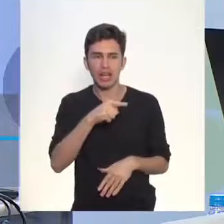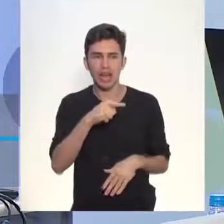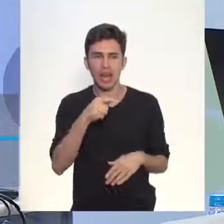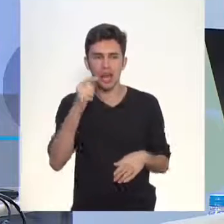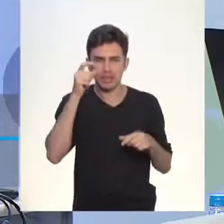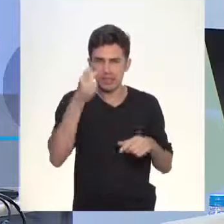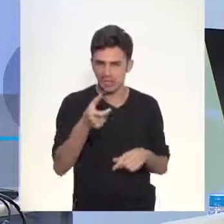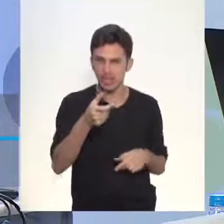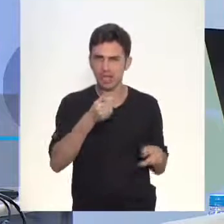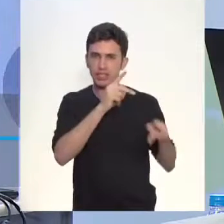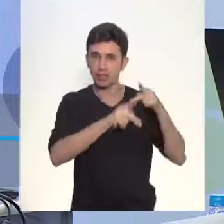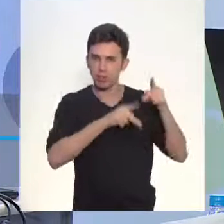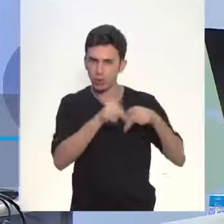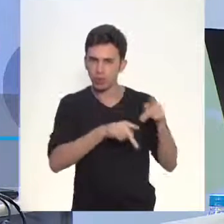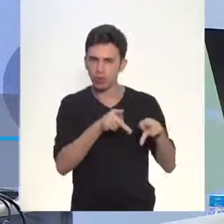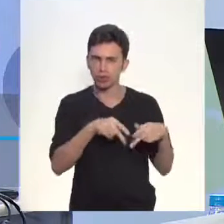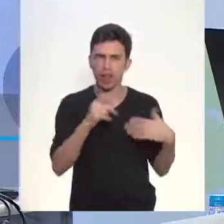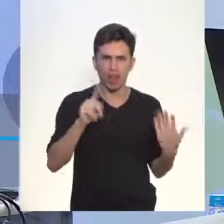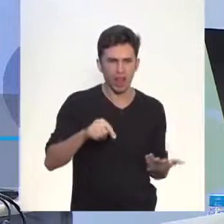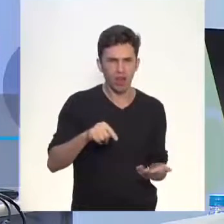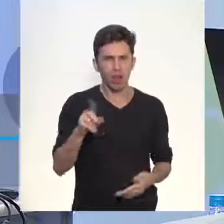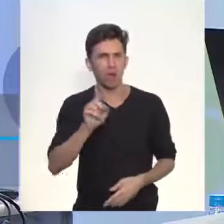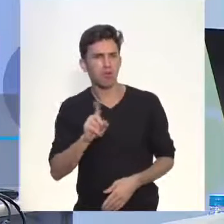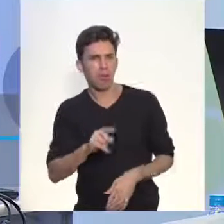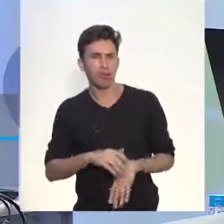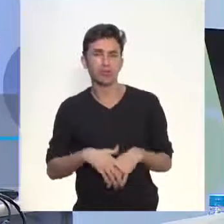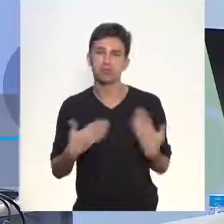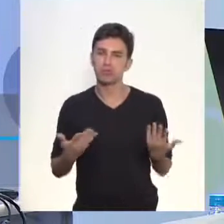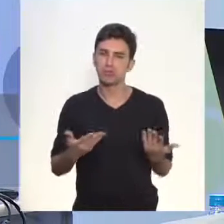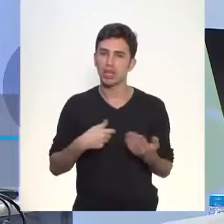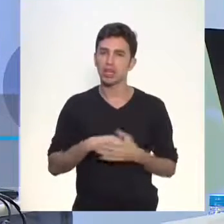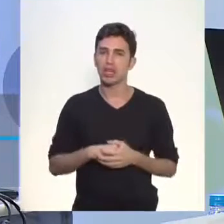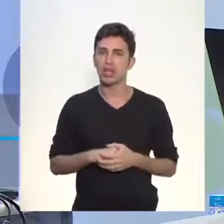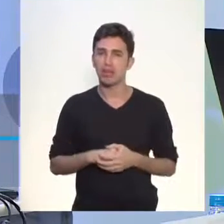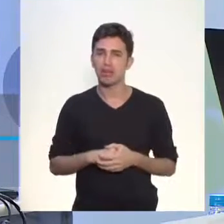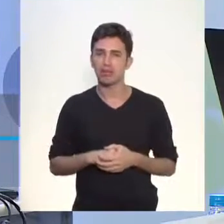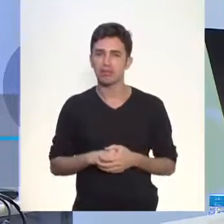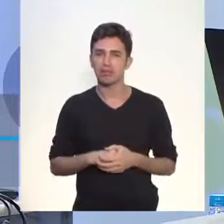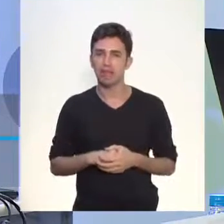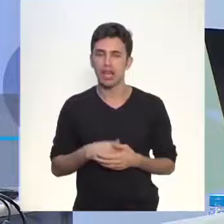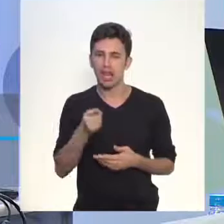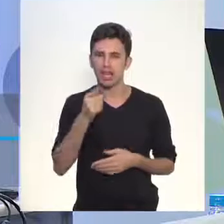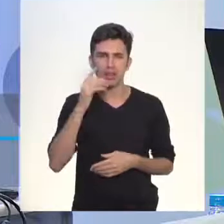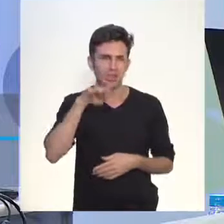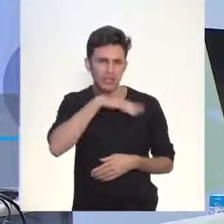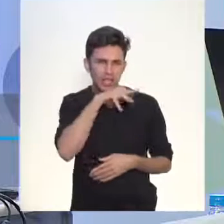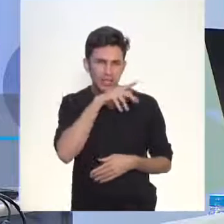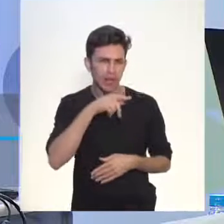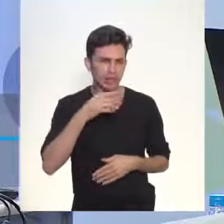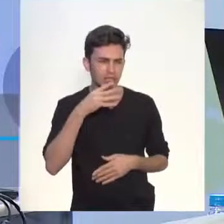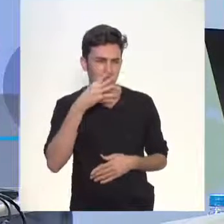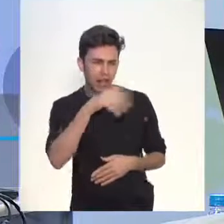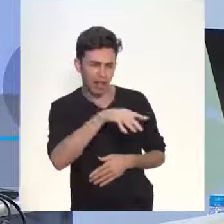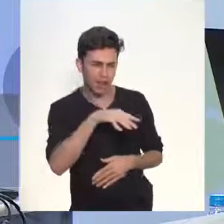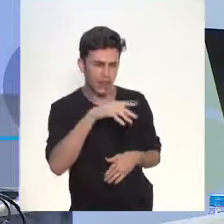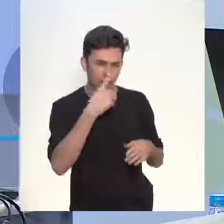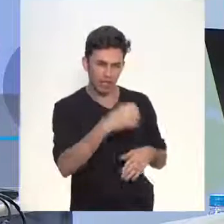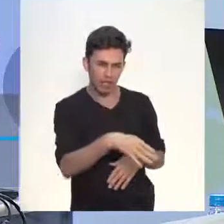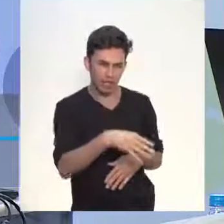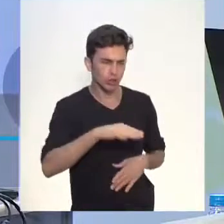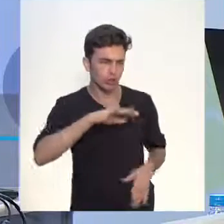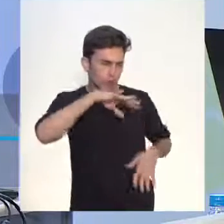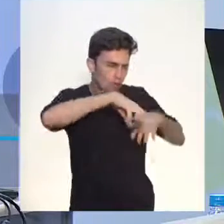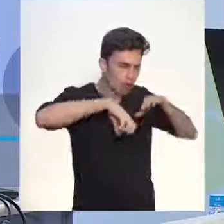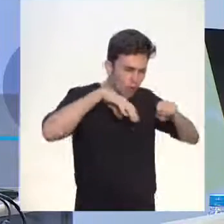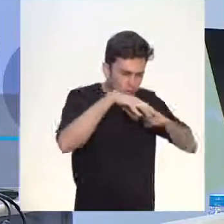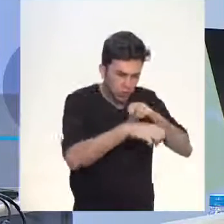numa cidade, destruindo as latas de lixo, saqueando ali o saco de lixo, fazendo sujeira na rua? Será que seria